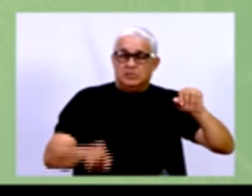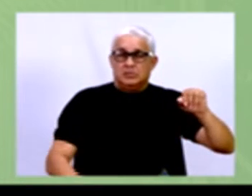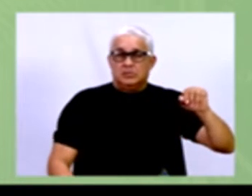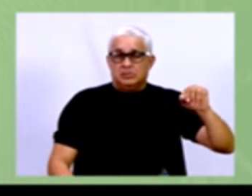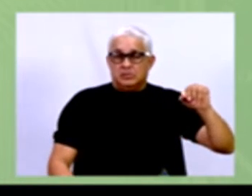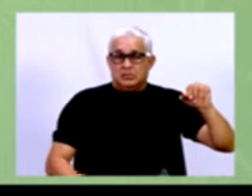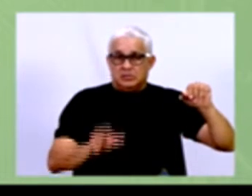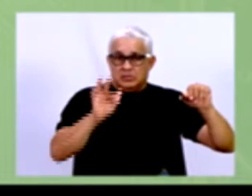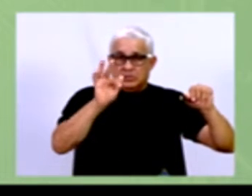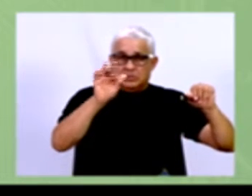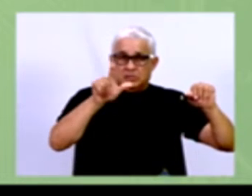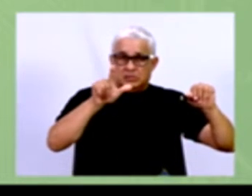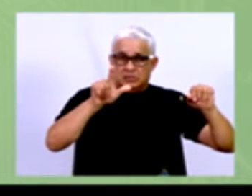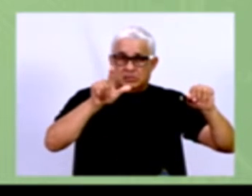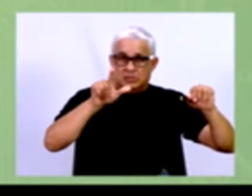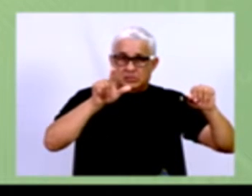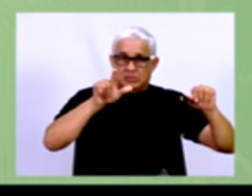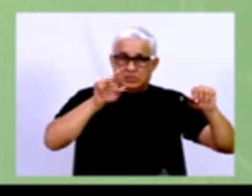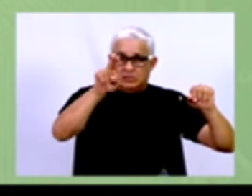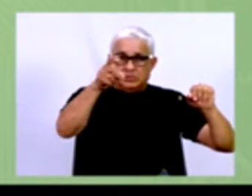o fluxo C,